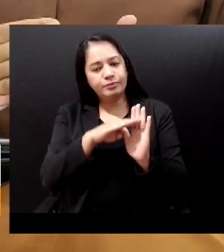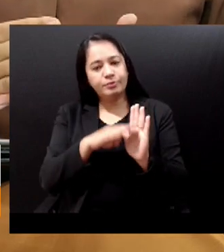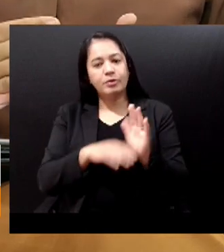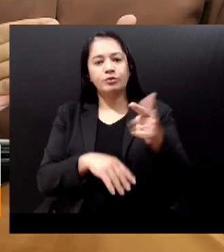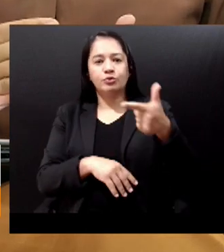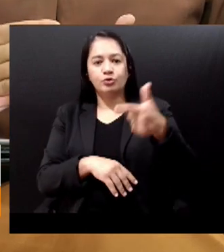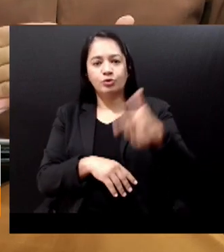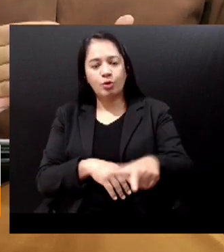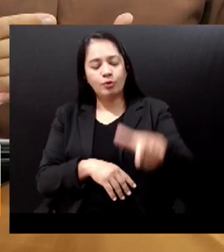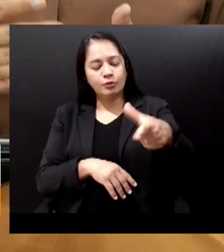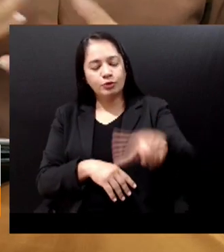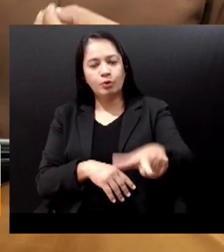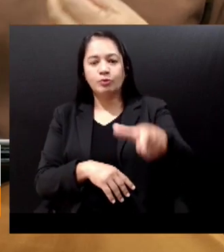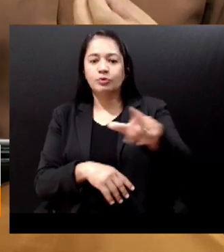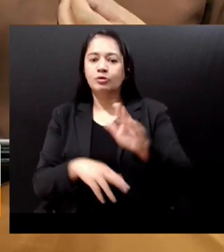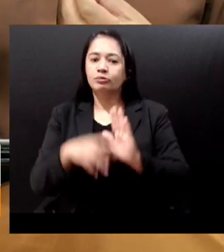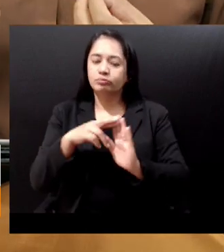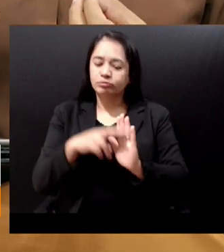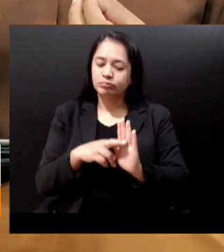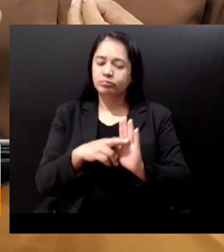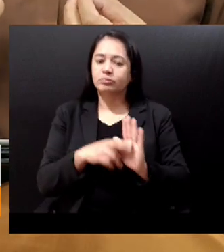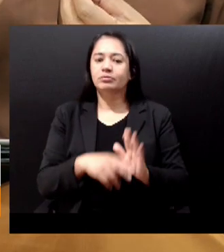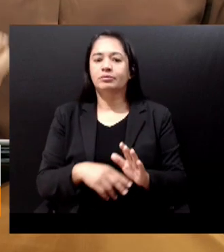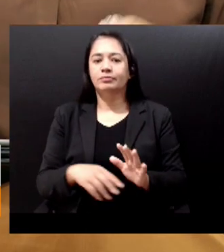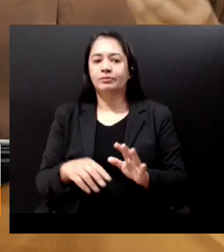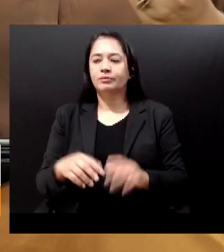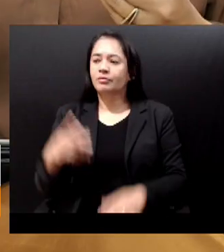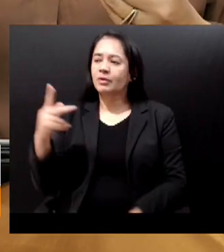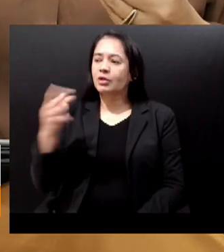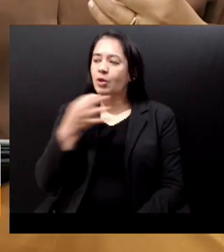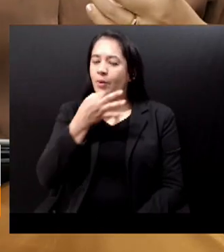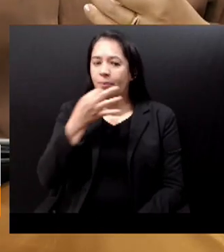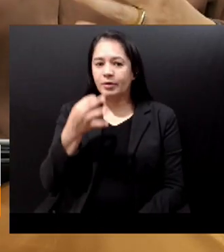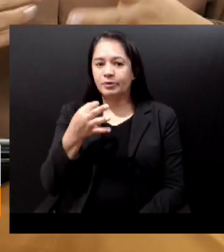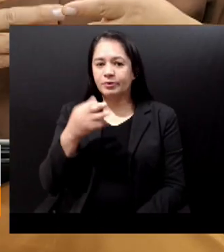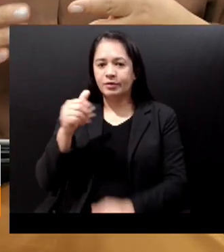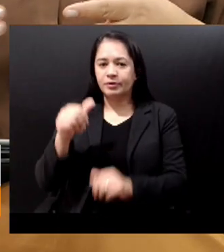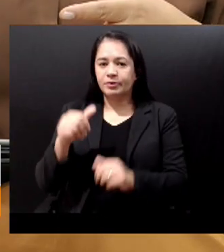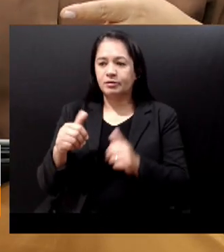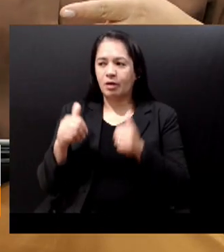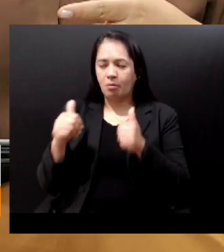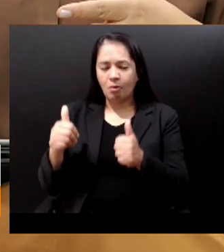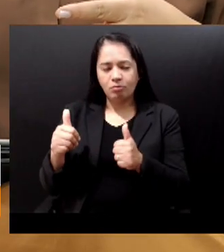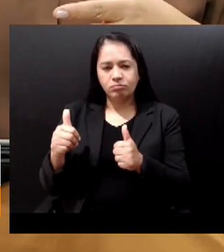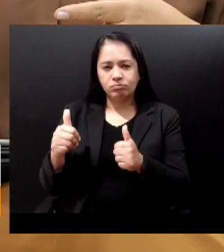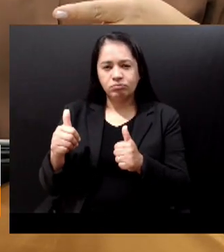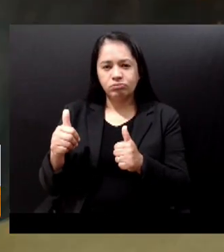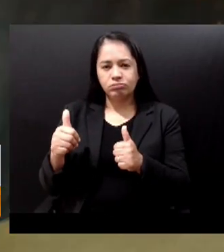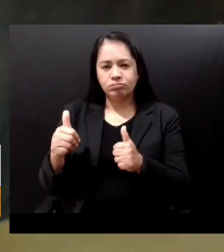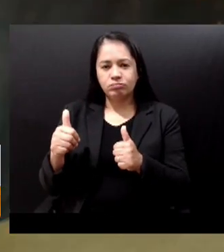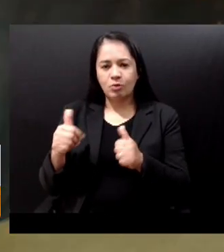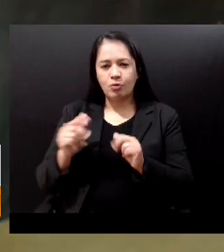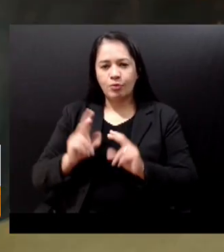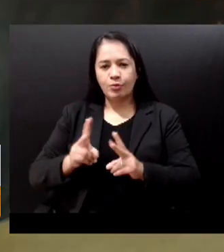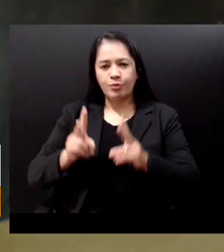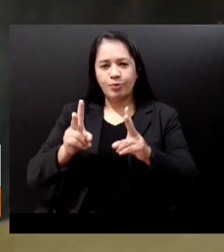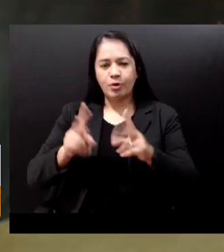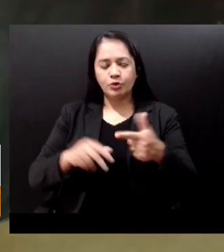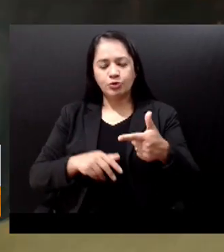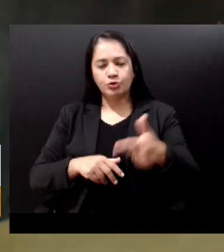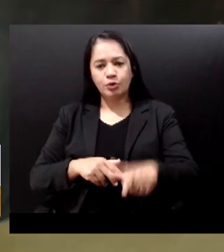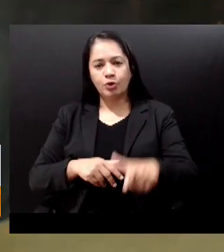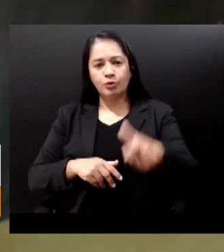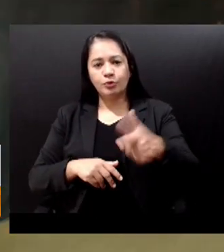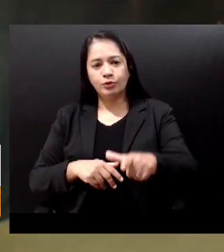regra. Isso, no seu ponto de vista, na sua avaliação, vai levar essa constância e a repetição vai levar a